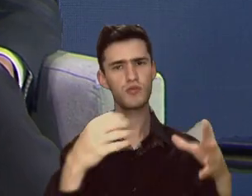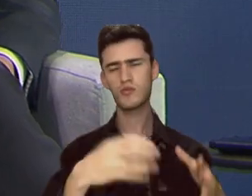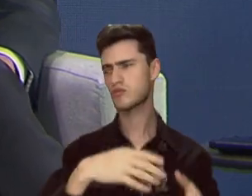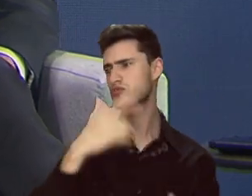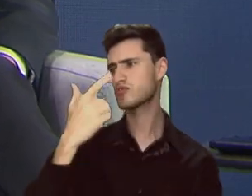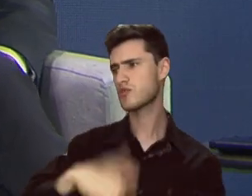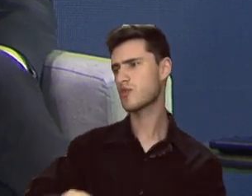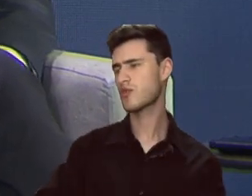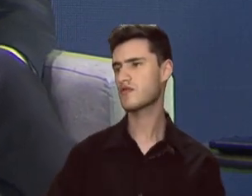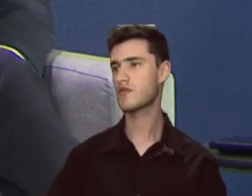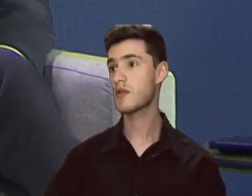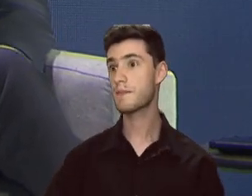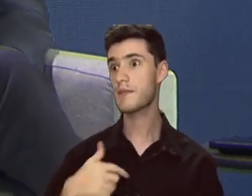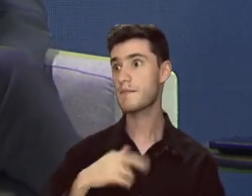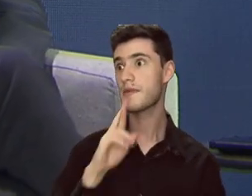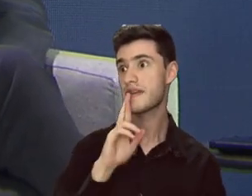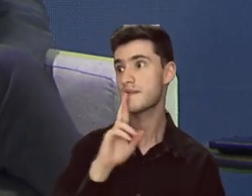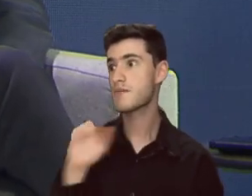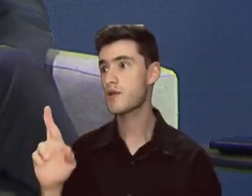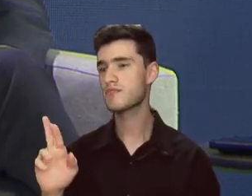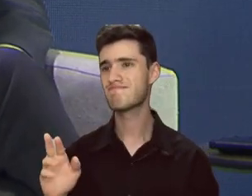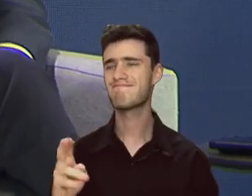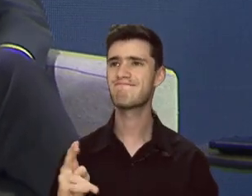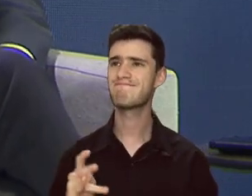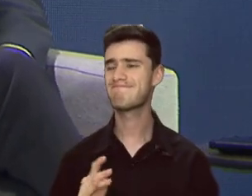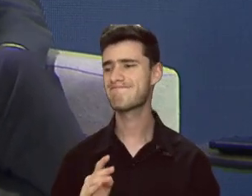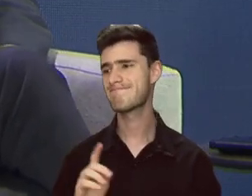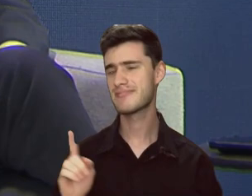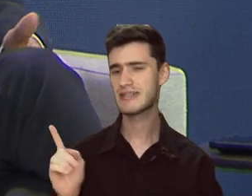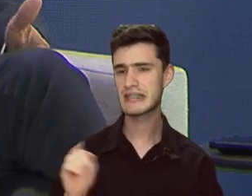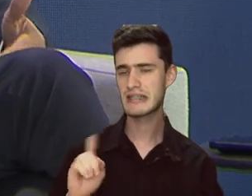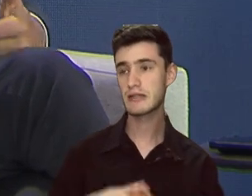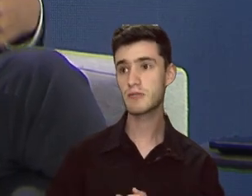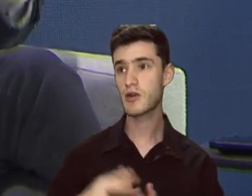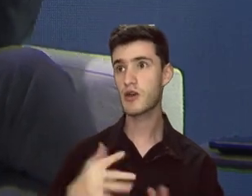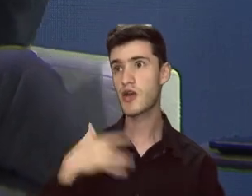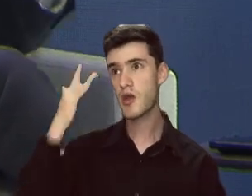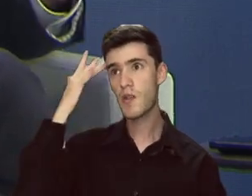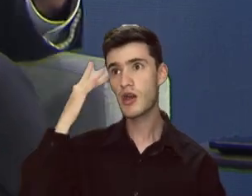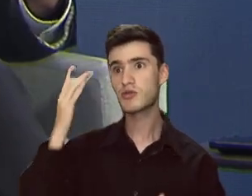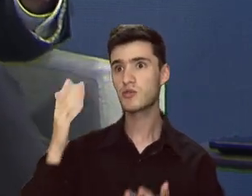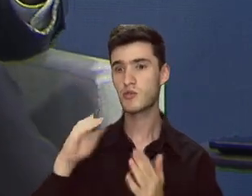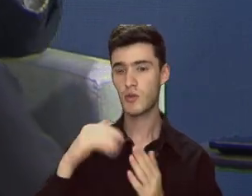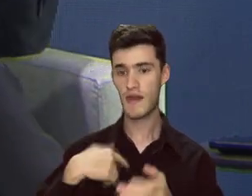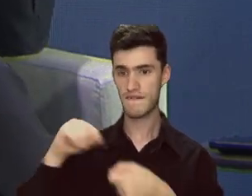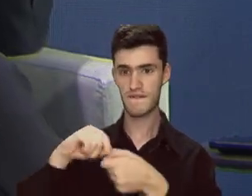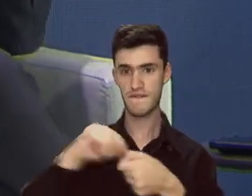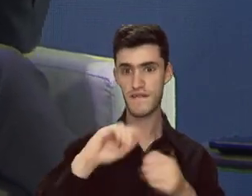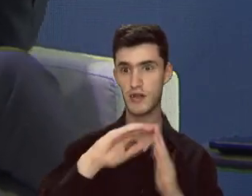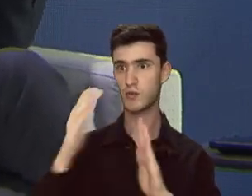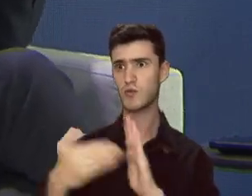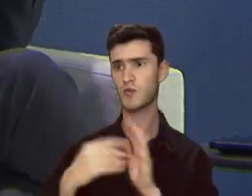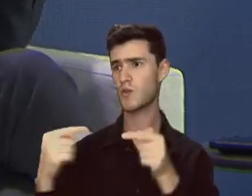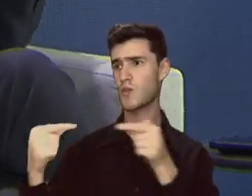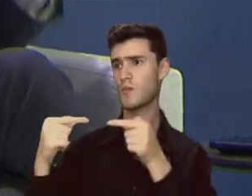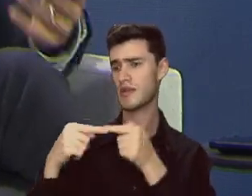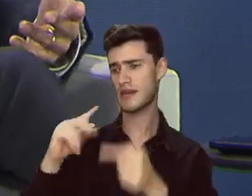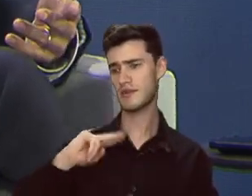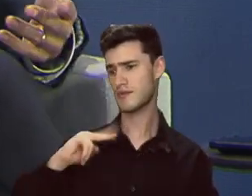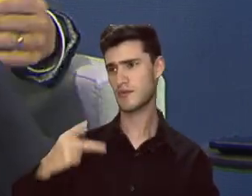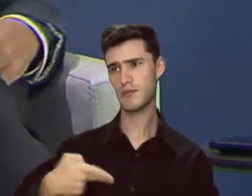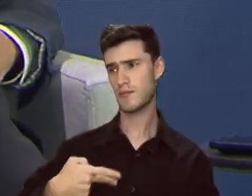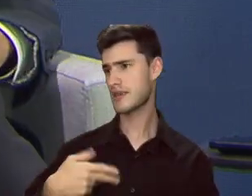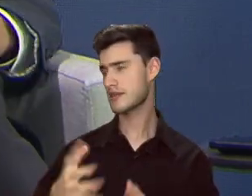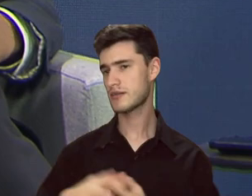que tudo tudo que se faz é para o ser humano né então Primeira opção conseguir alimentar a população